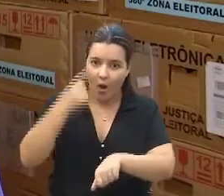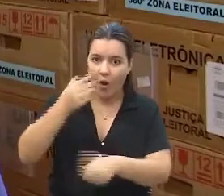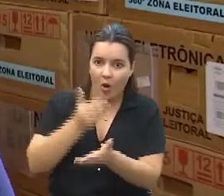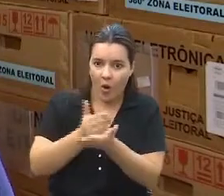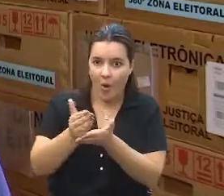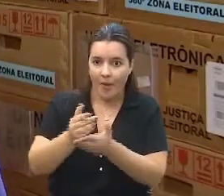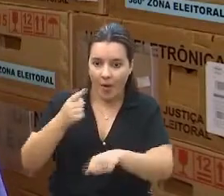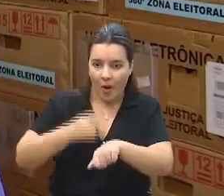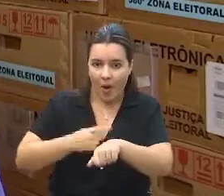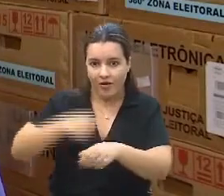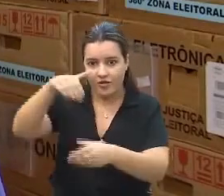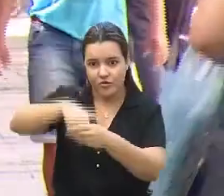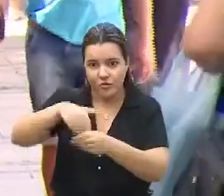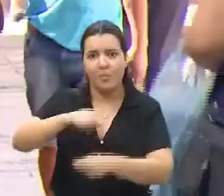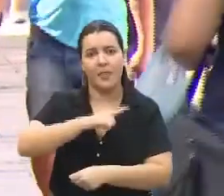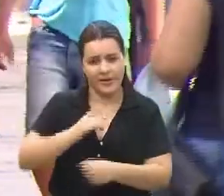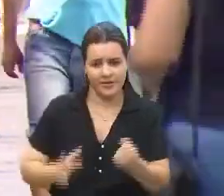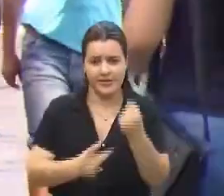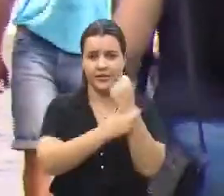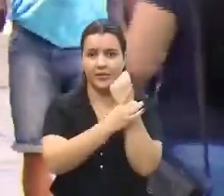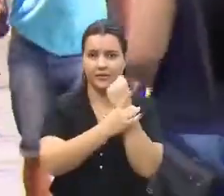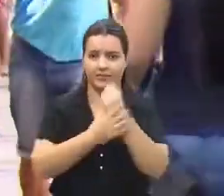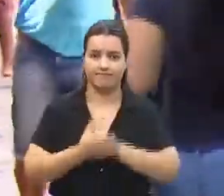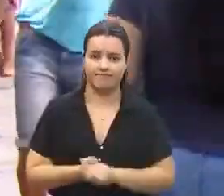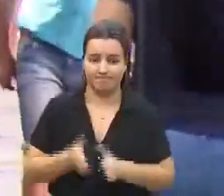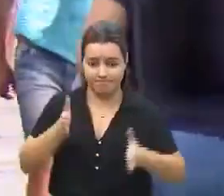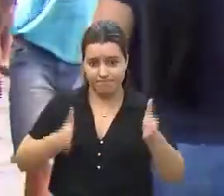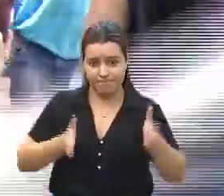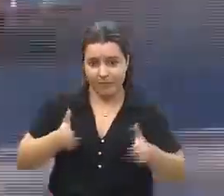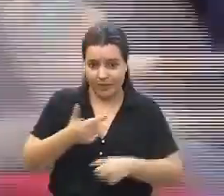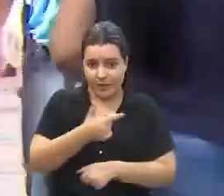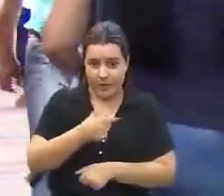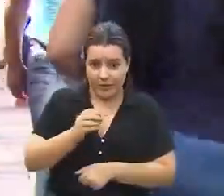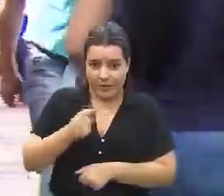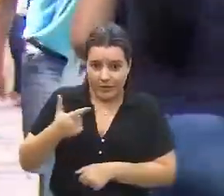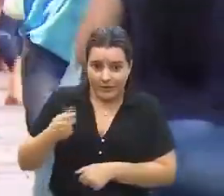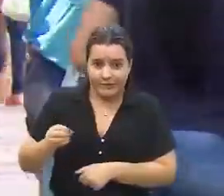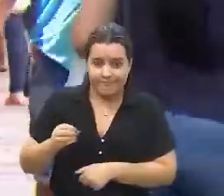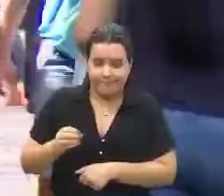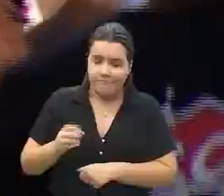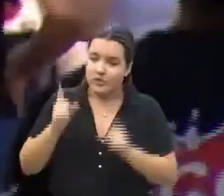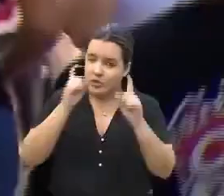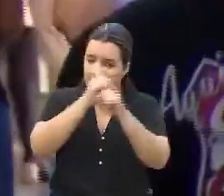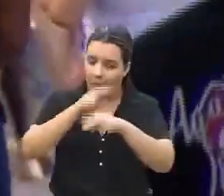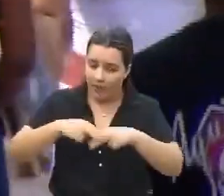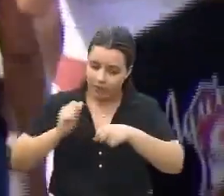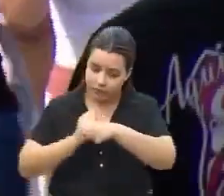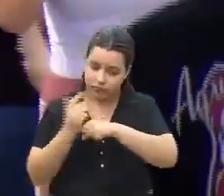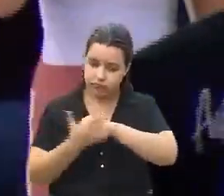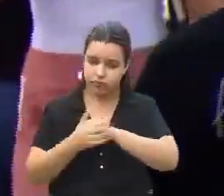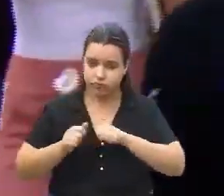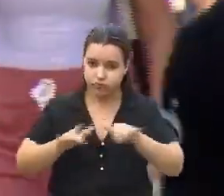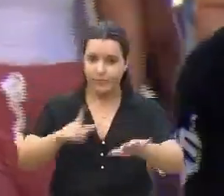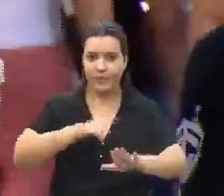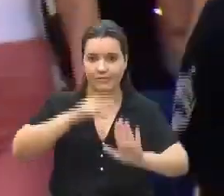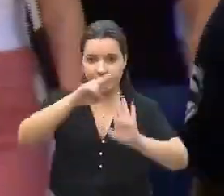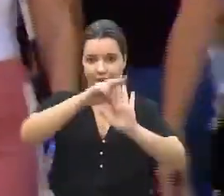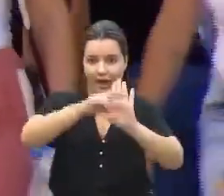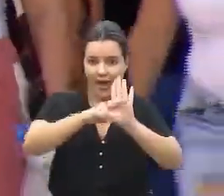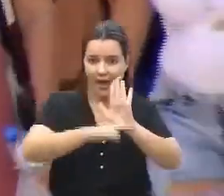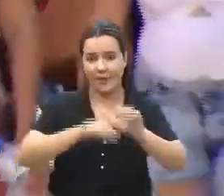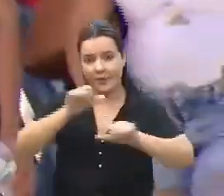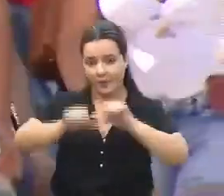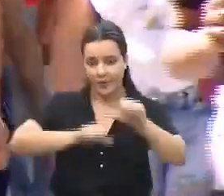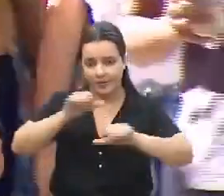eleição. Então, é todo um procedimento muito seguro. É um ano atípico por conta da pandemia do coronavírus. Por isso, algumas mudanças